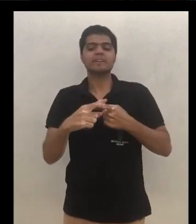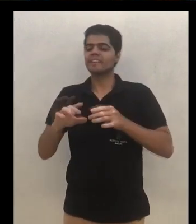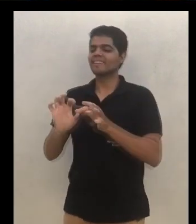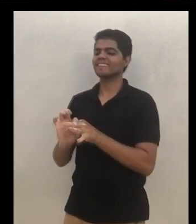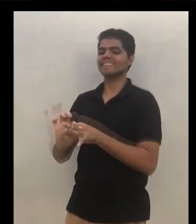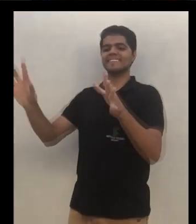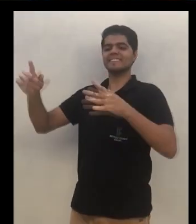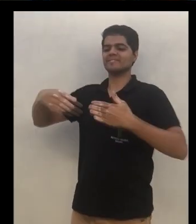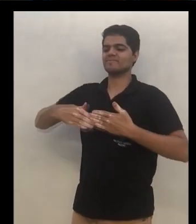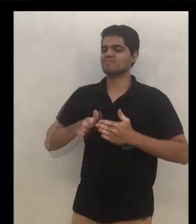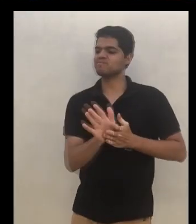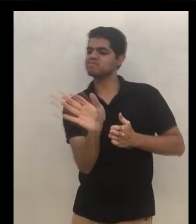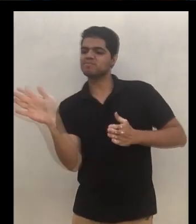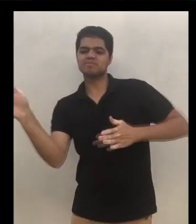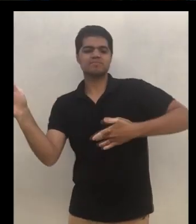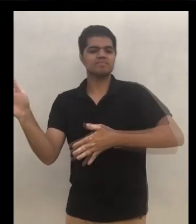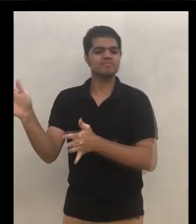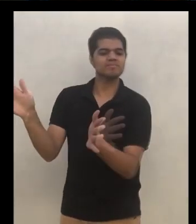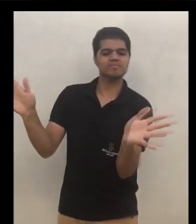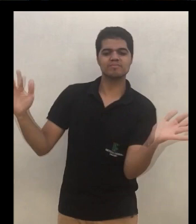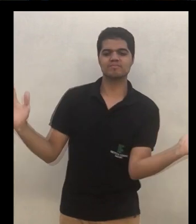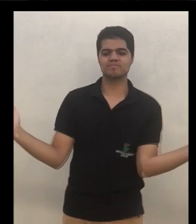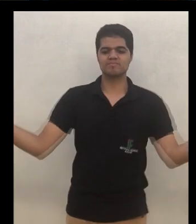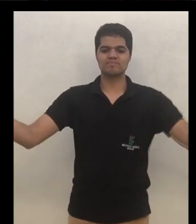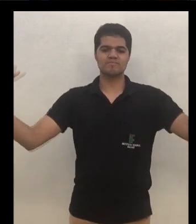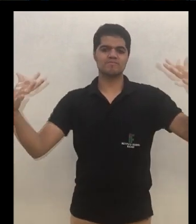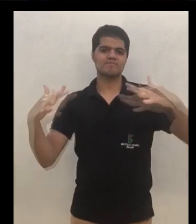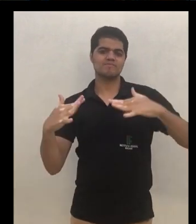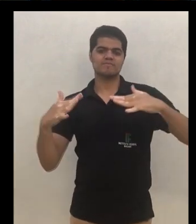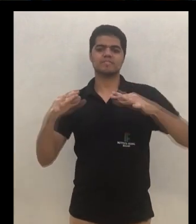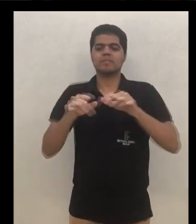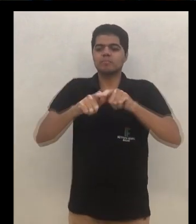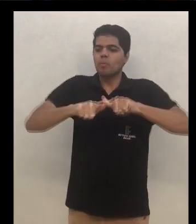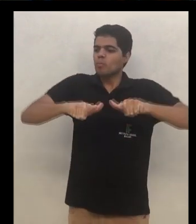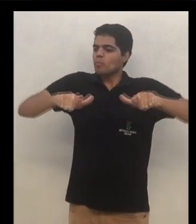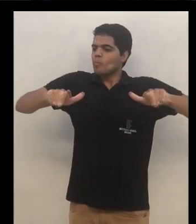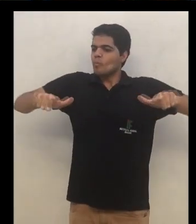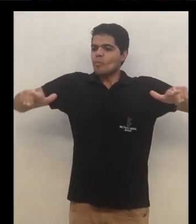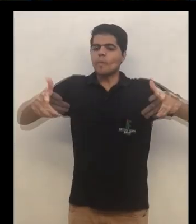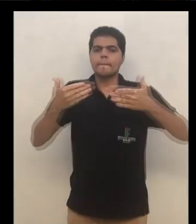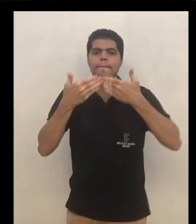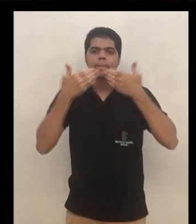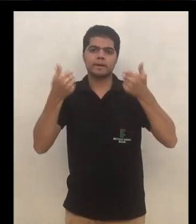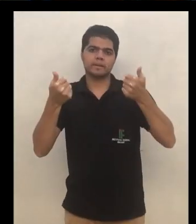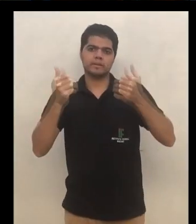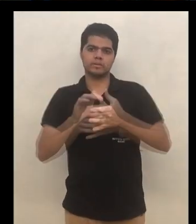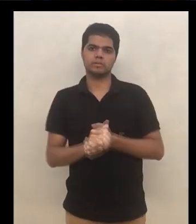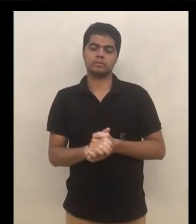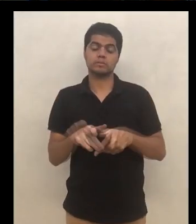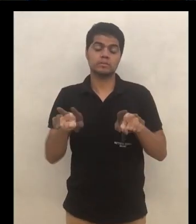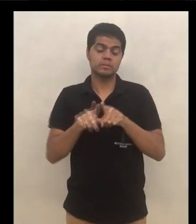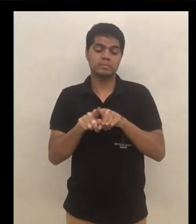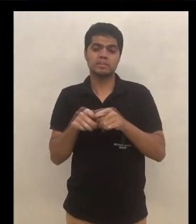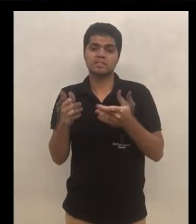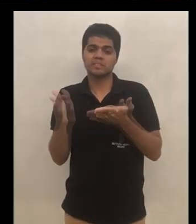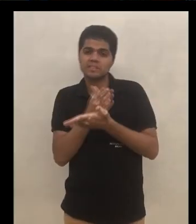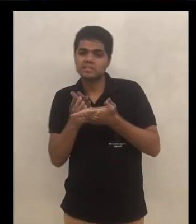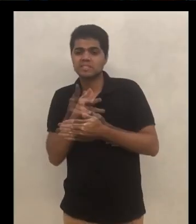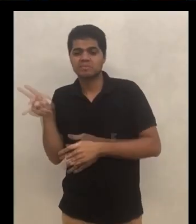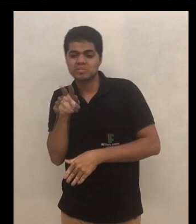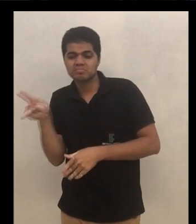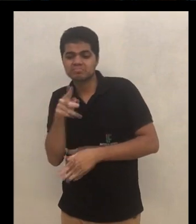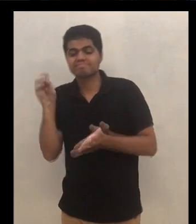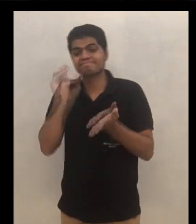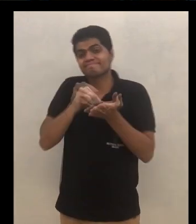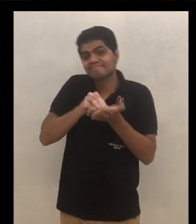e o galpão não está superlotado. A ave debica por problemas nutricionais, né? Falta às vezes de proteína, e aí ela começa